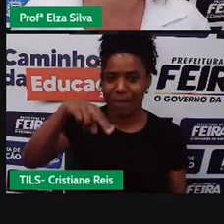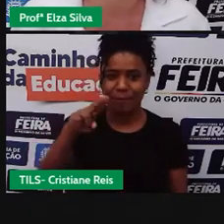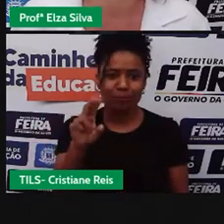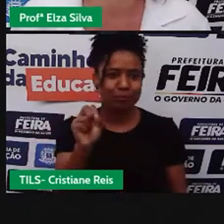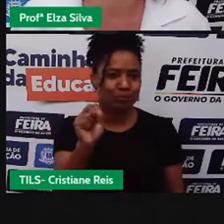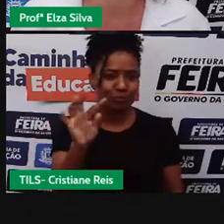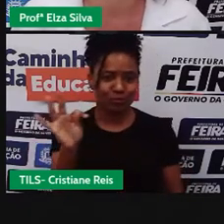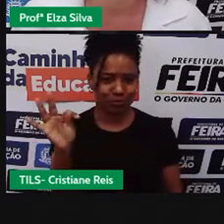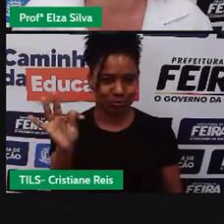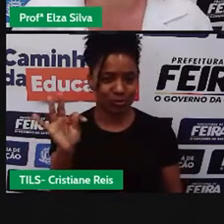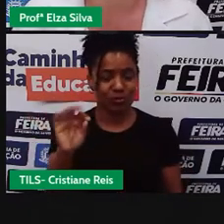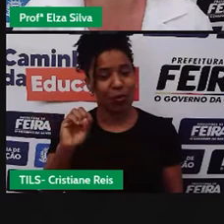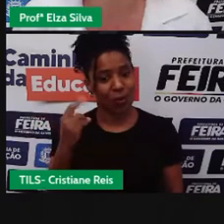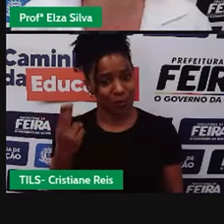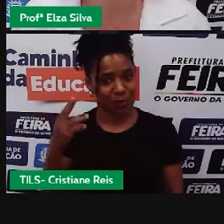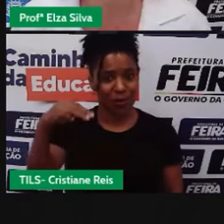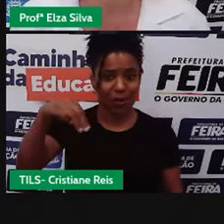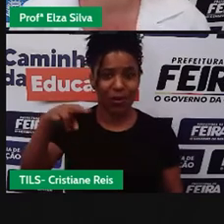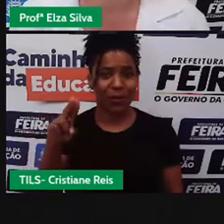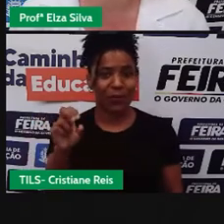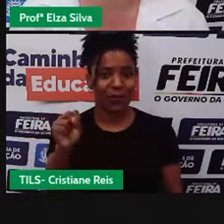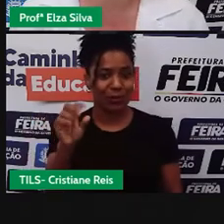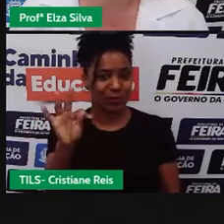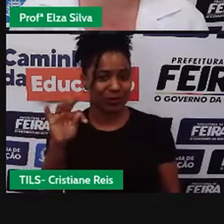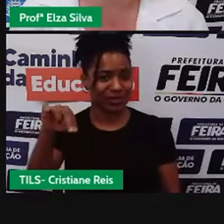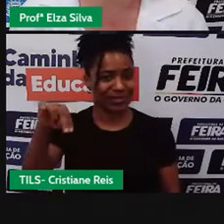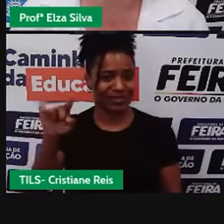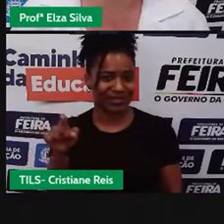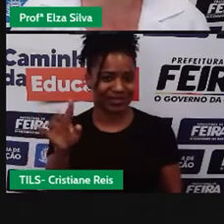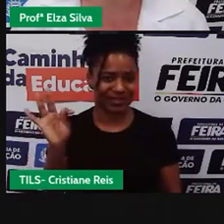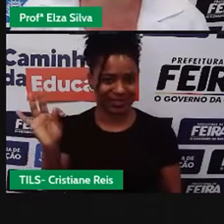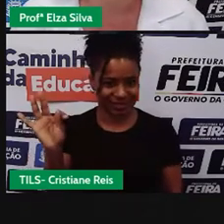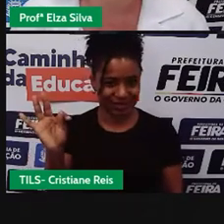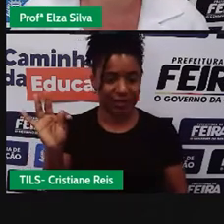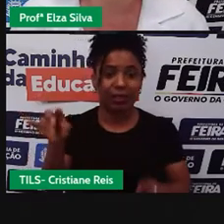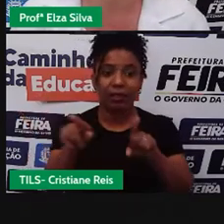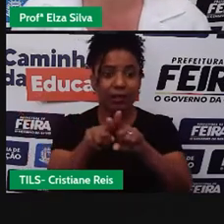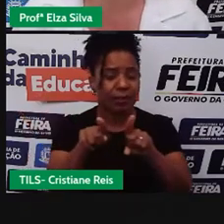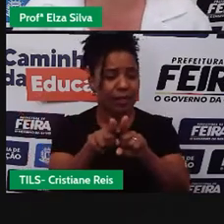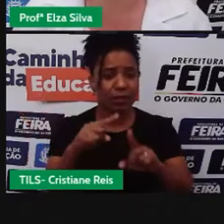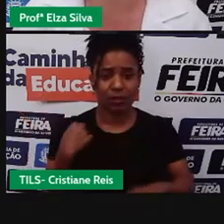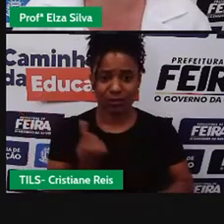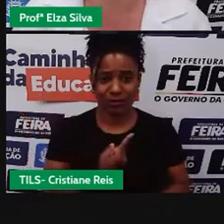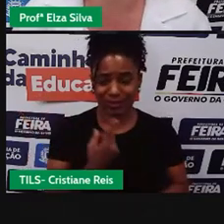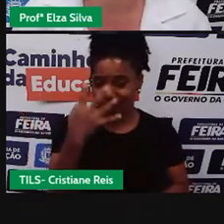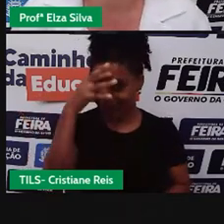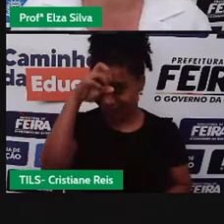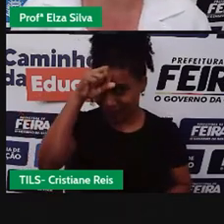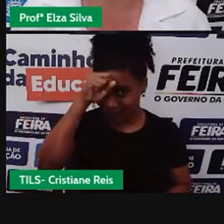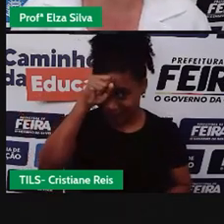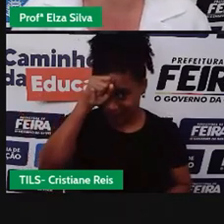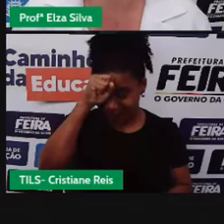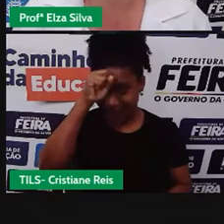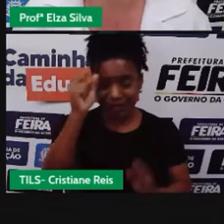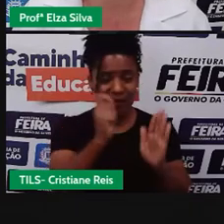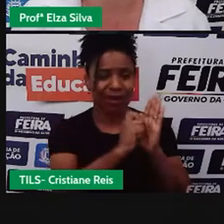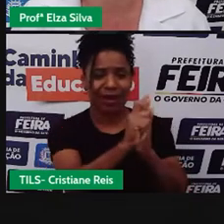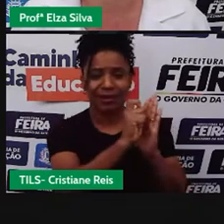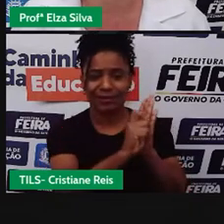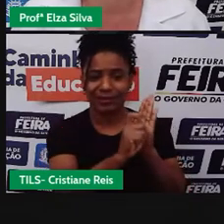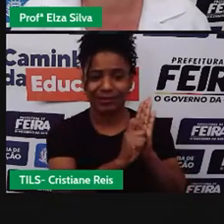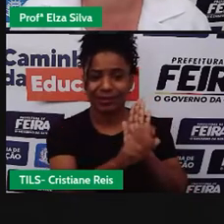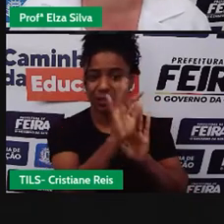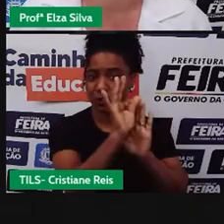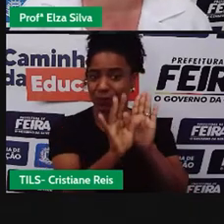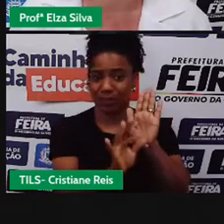must. Além disso, vamos planejar a escrita de textos em função do